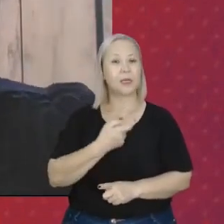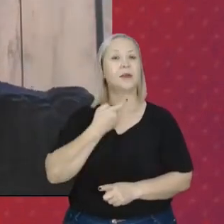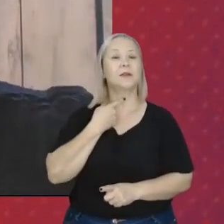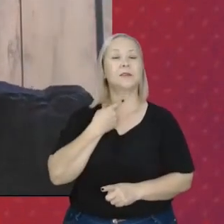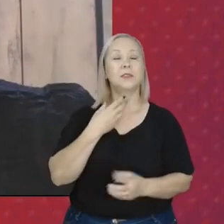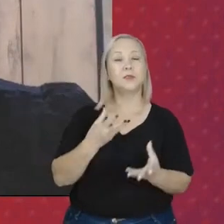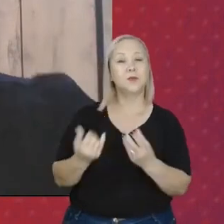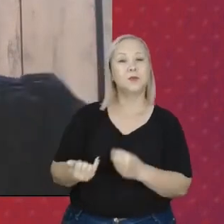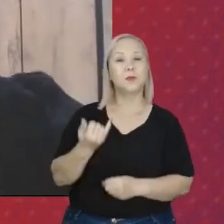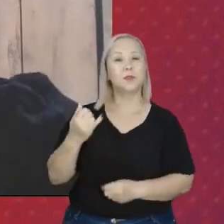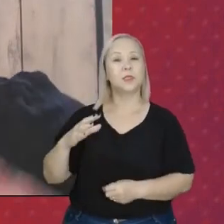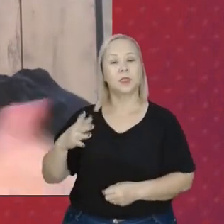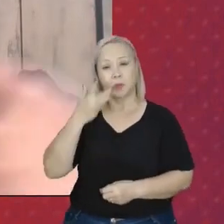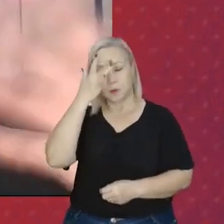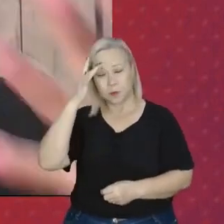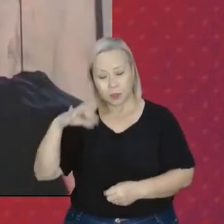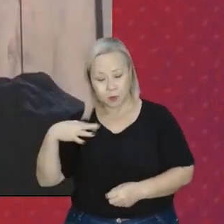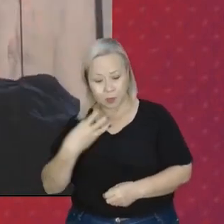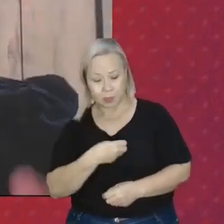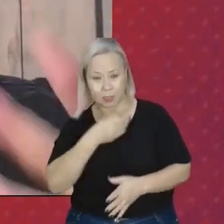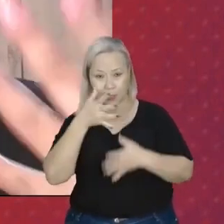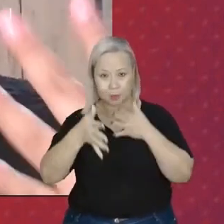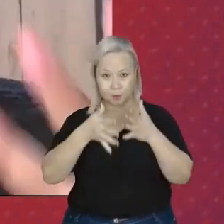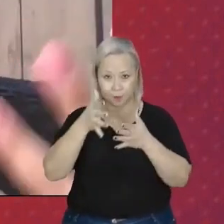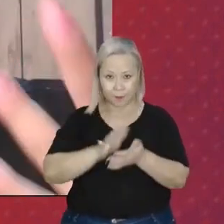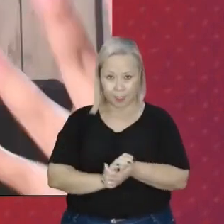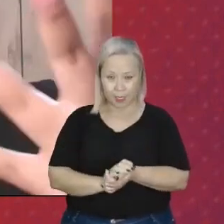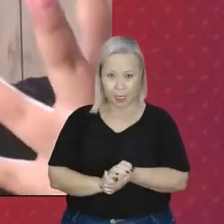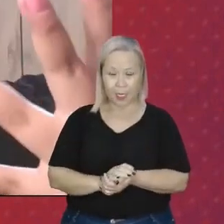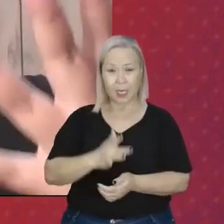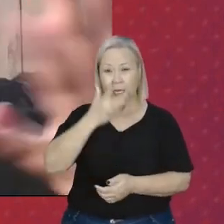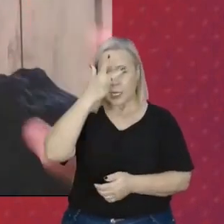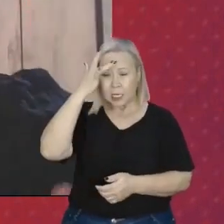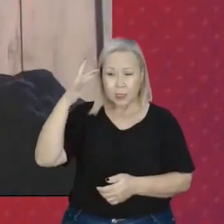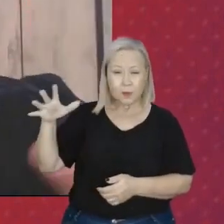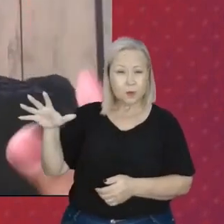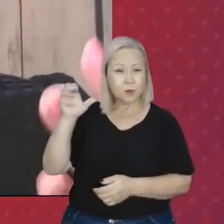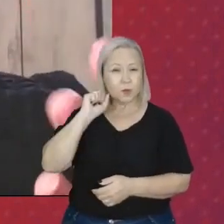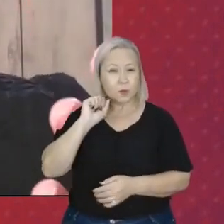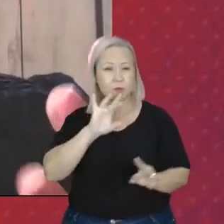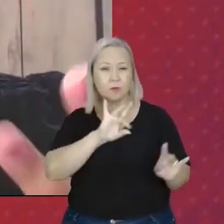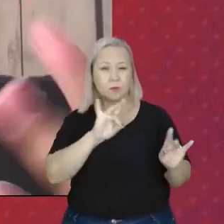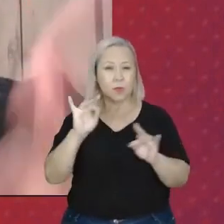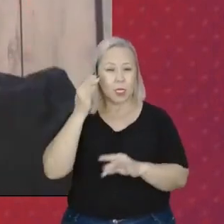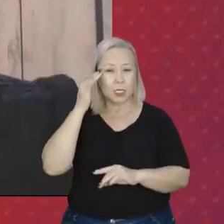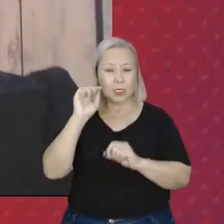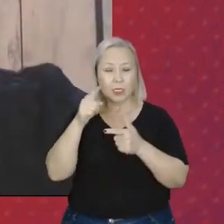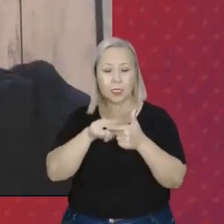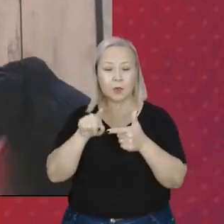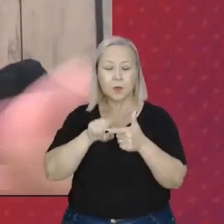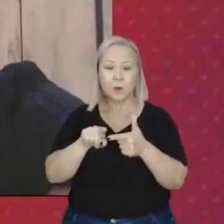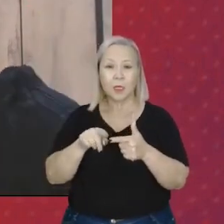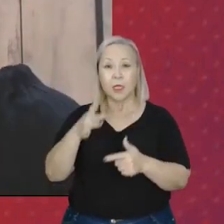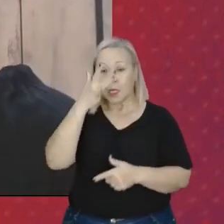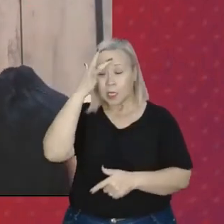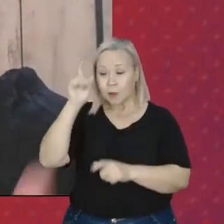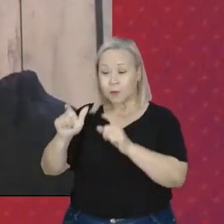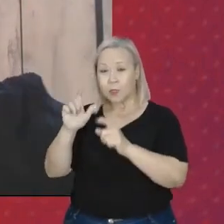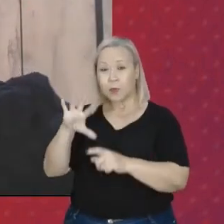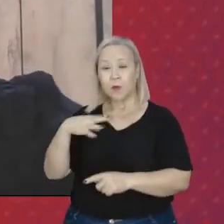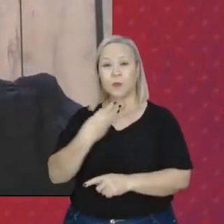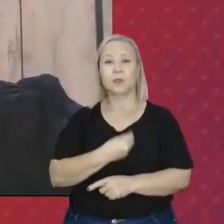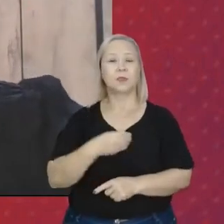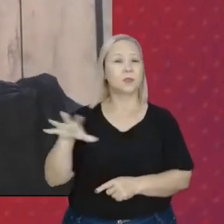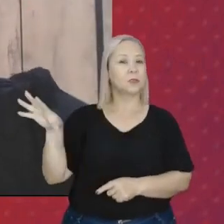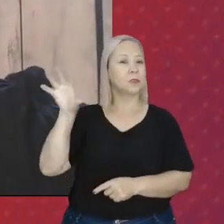trans falar, né, para que pessoas não trans nos ouvirem, nos escutarem, entenderem a problemática, e pessoas trans que estão me